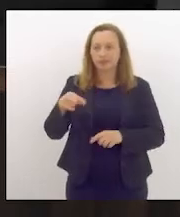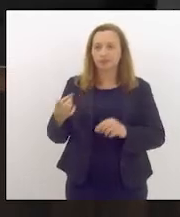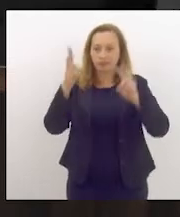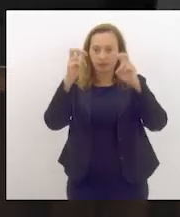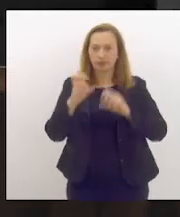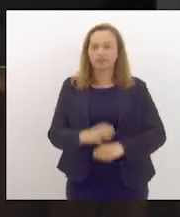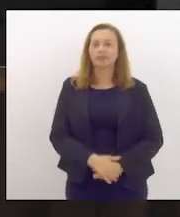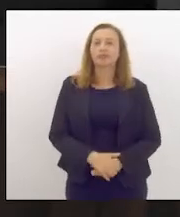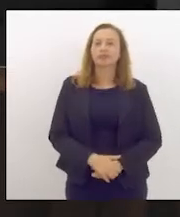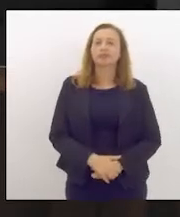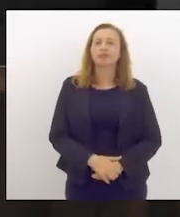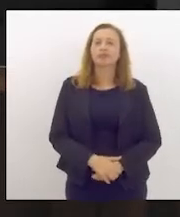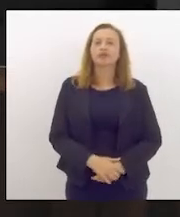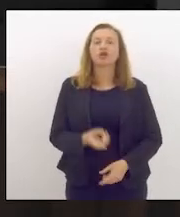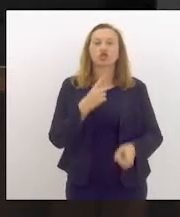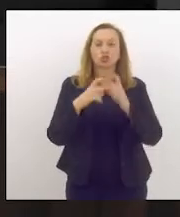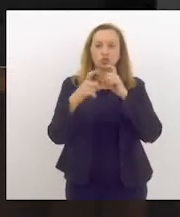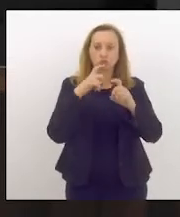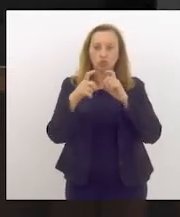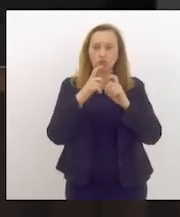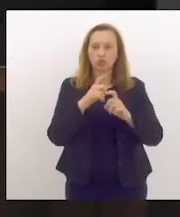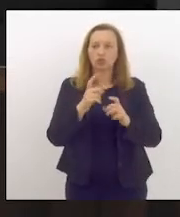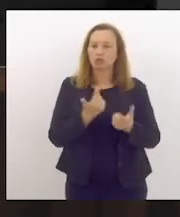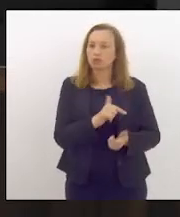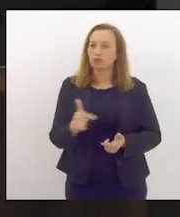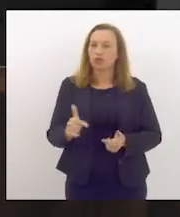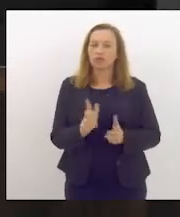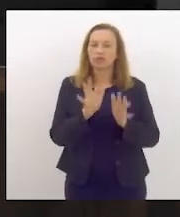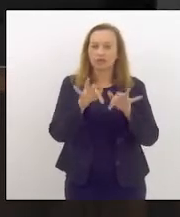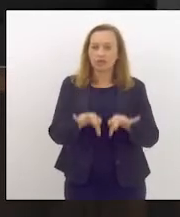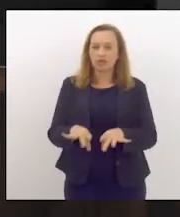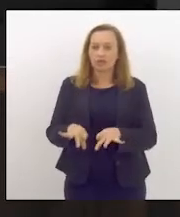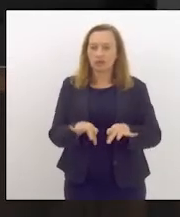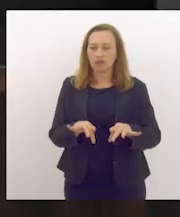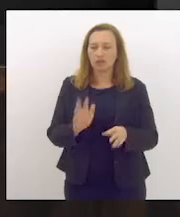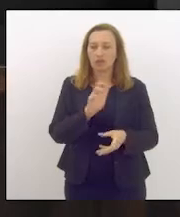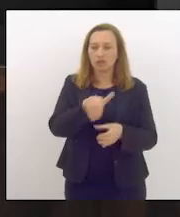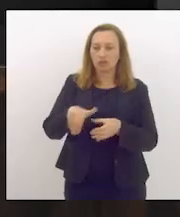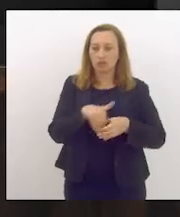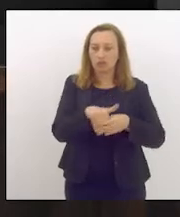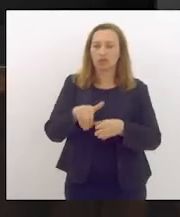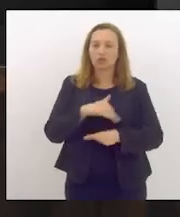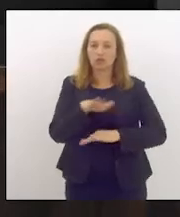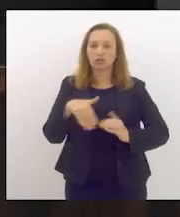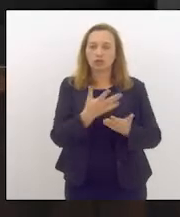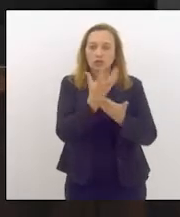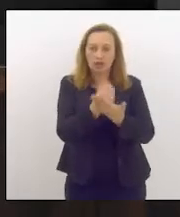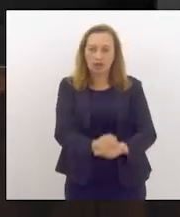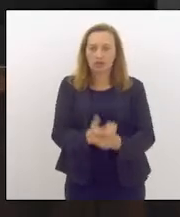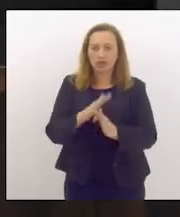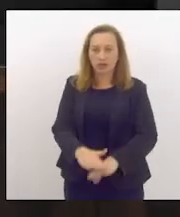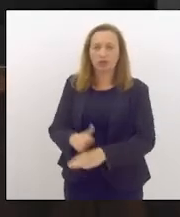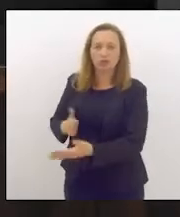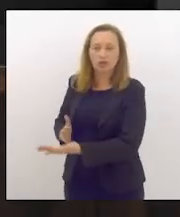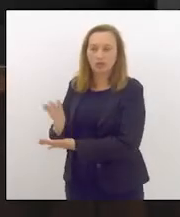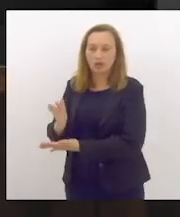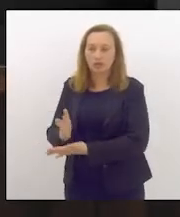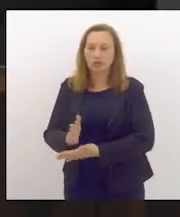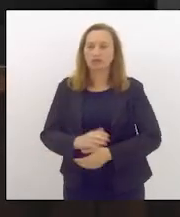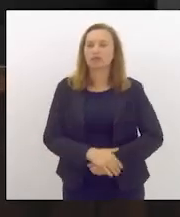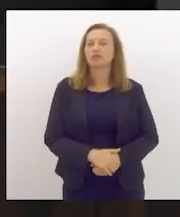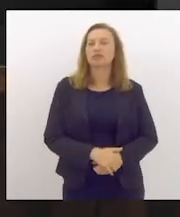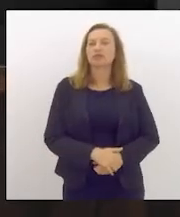outras providências em discussão Novembro que Queira discutir encerrada a discussão e votação seu de que aprovam permaneçam Como estão